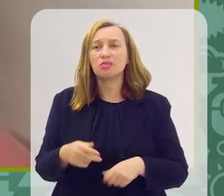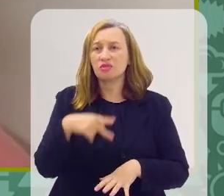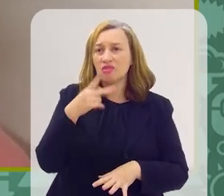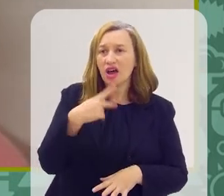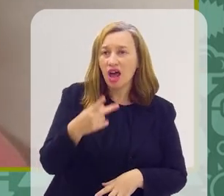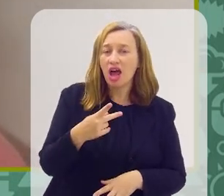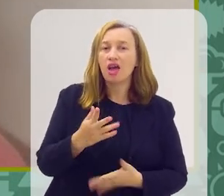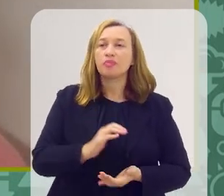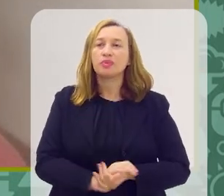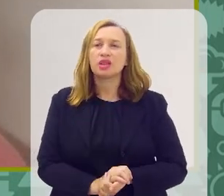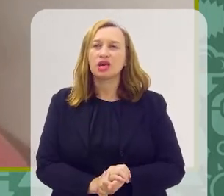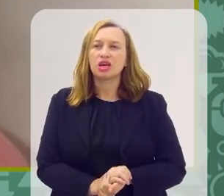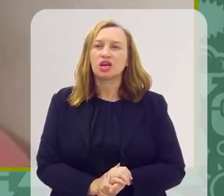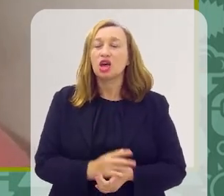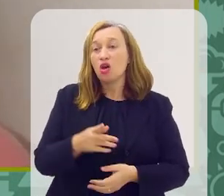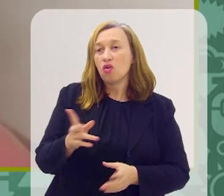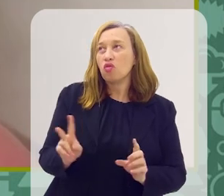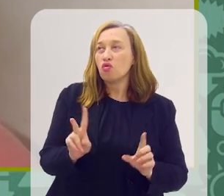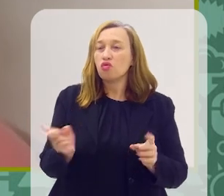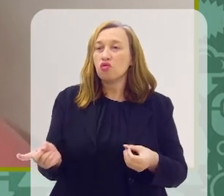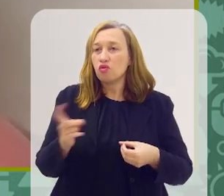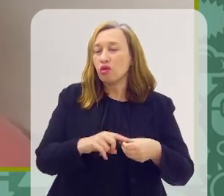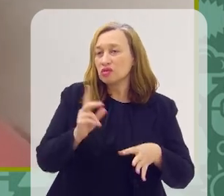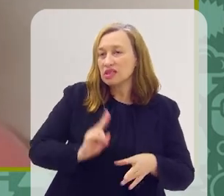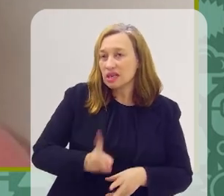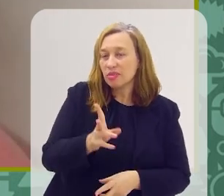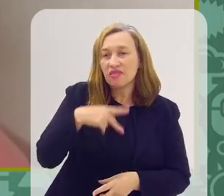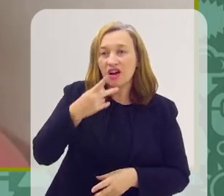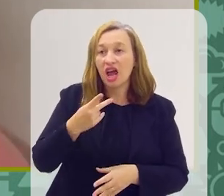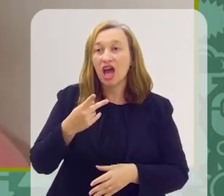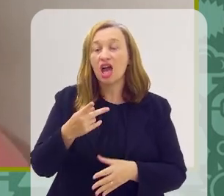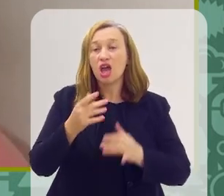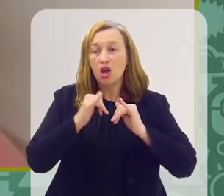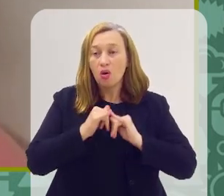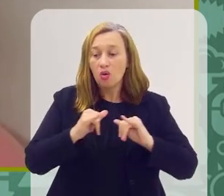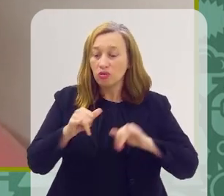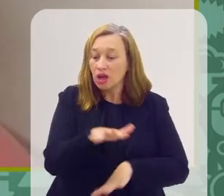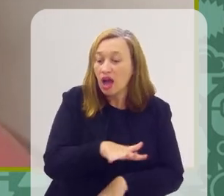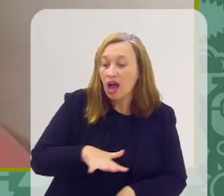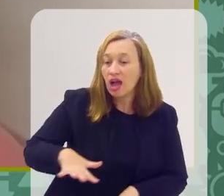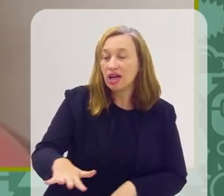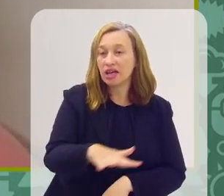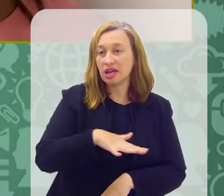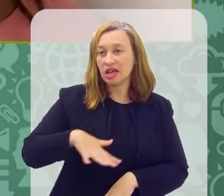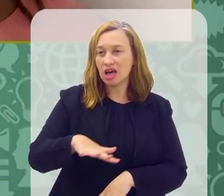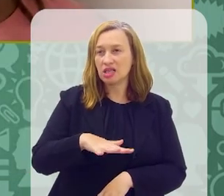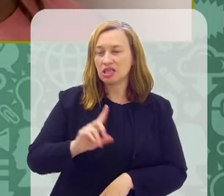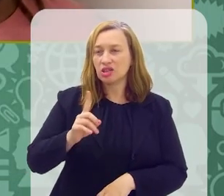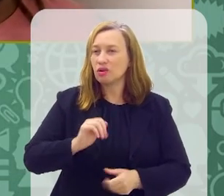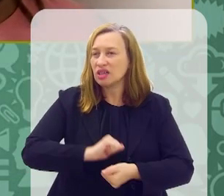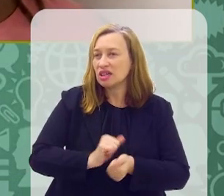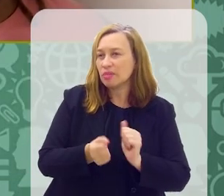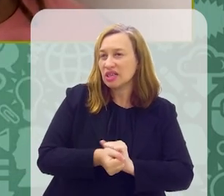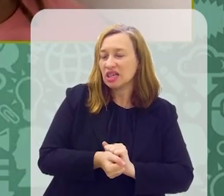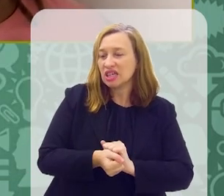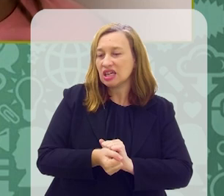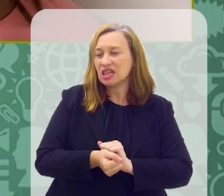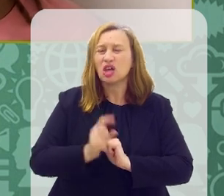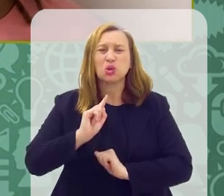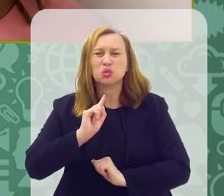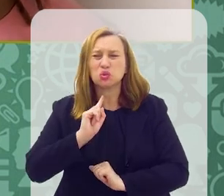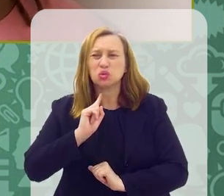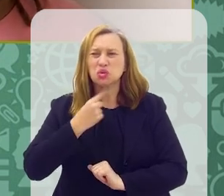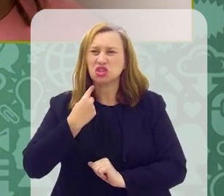precisa falar. E assim, eu falo, como eu volto a dizer, eu falo com o universo infantil, o universo que ele não está dotado ainda